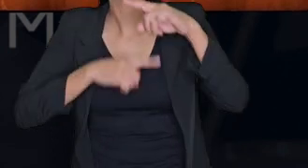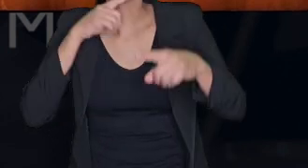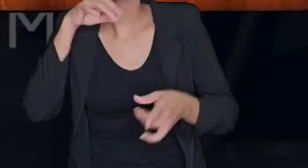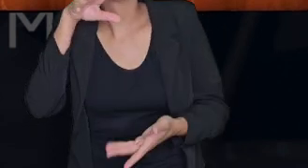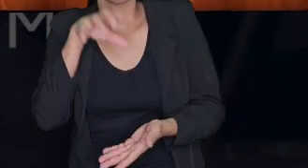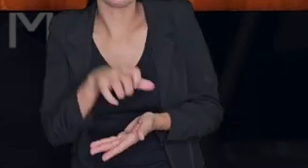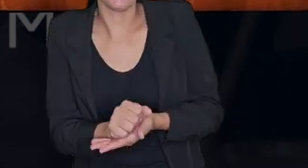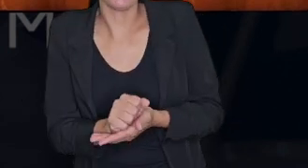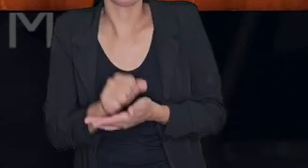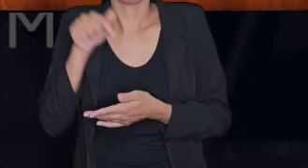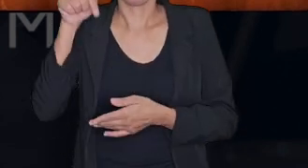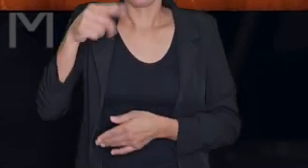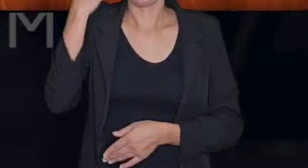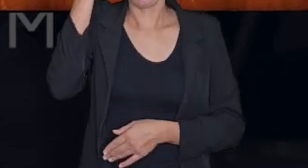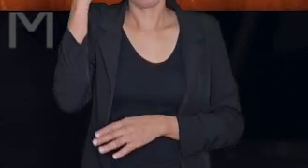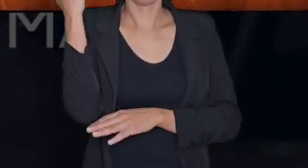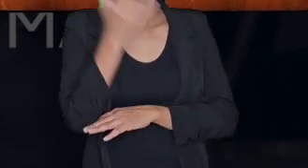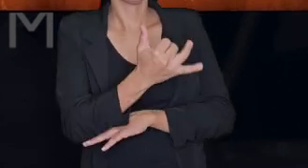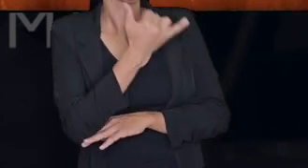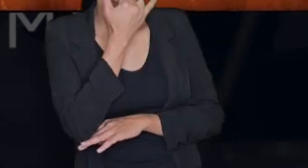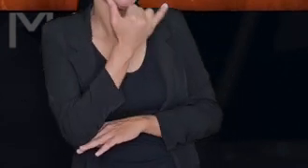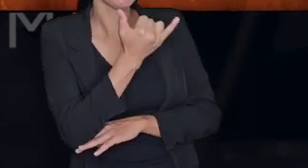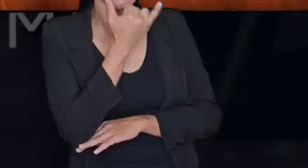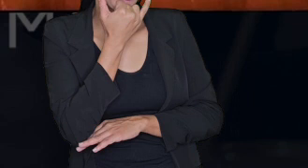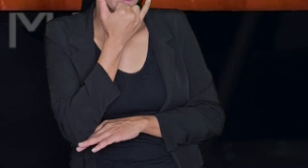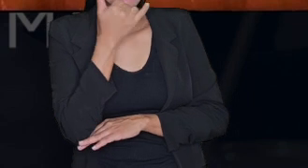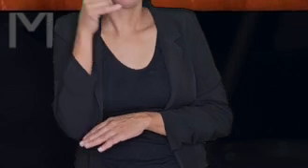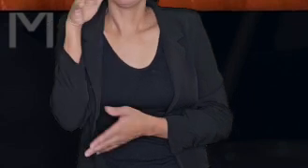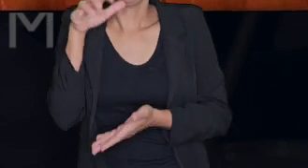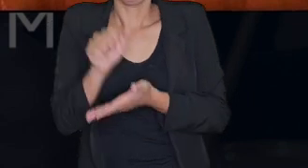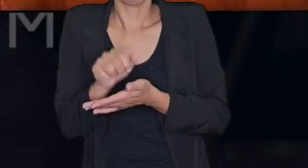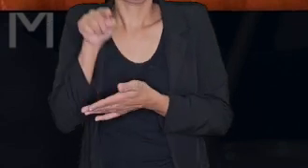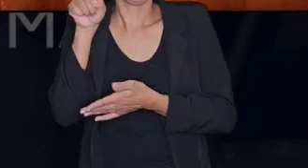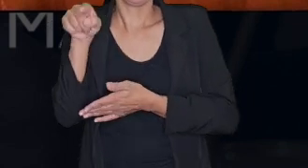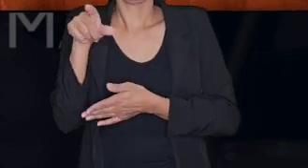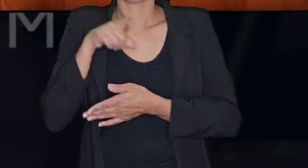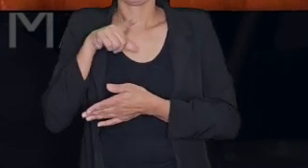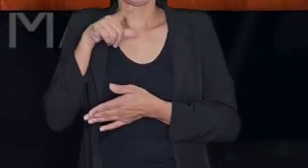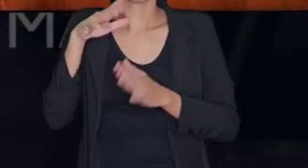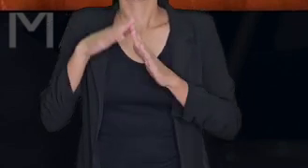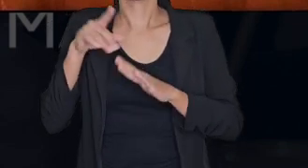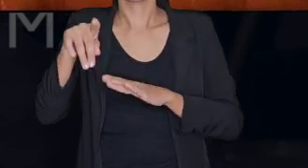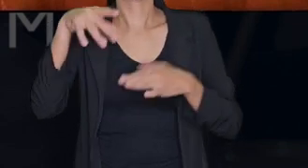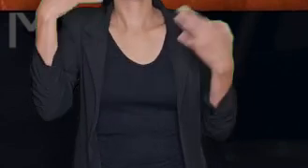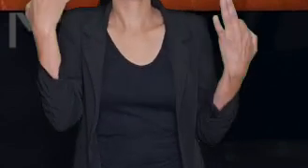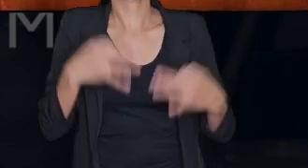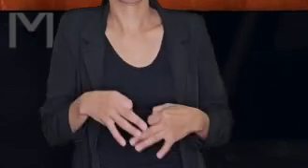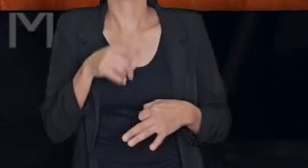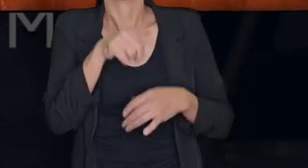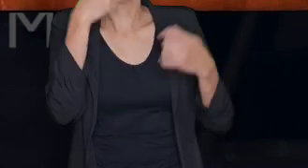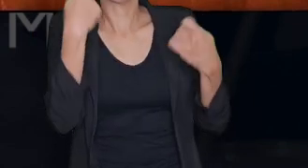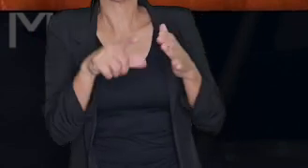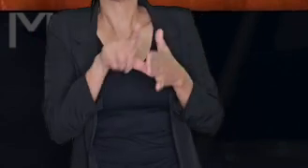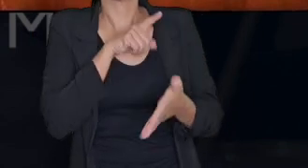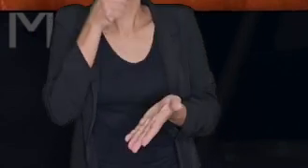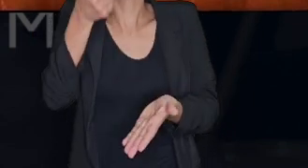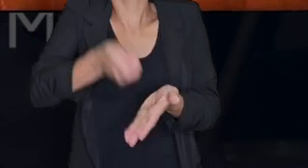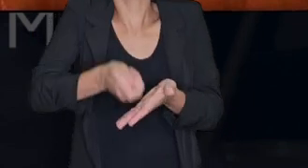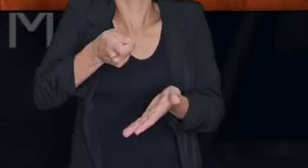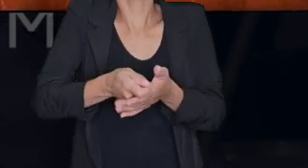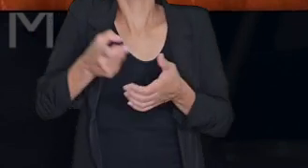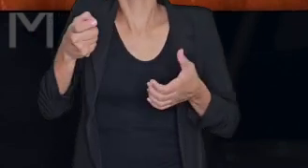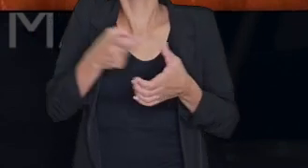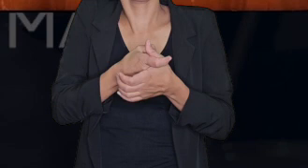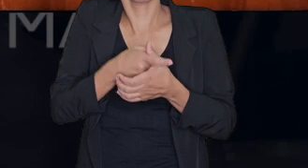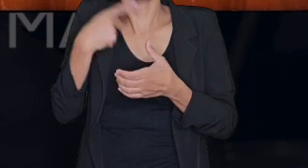de suscitação de dúvida registral. Aqui em São Paulo foi dito, desculpa, o registrador de imóveis está coberto